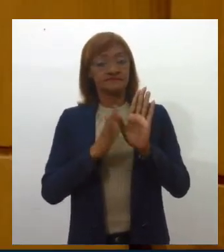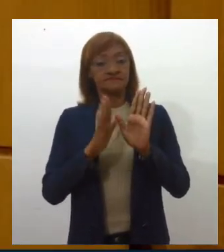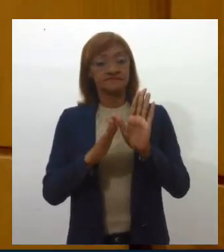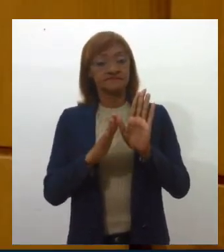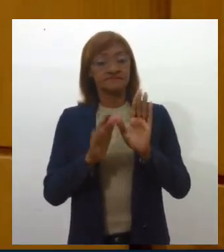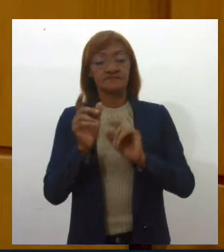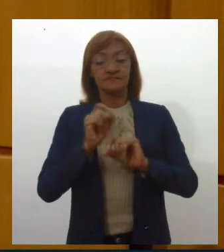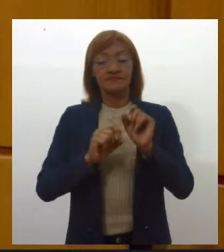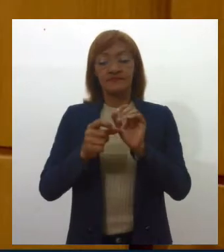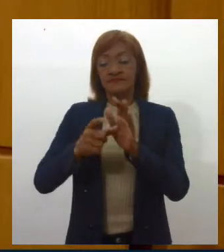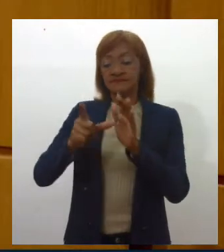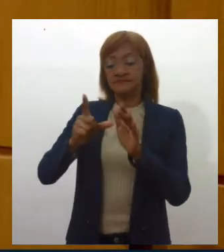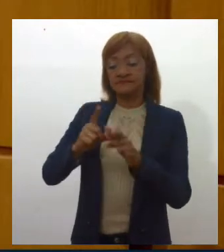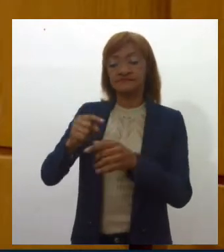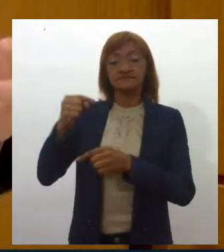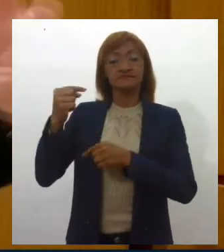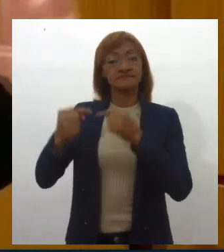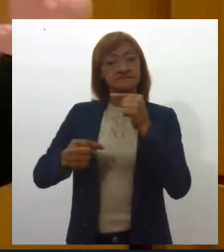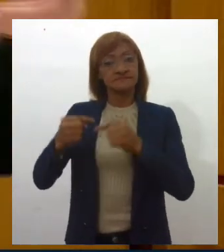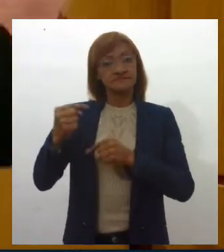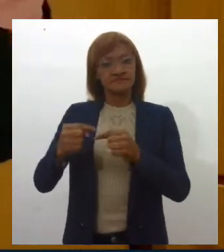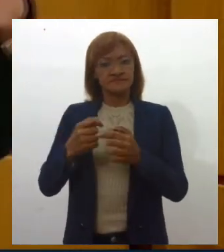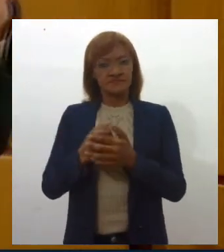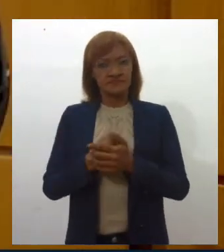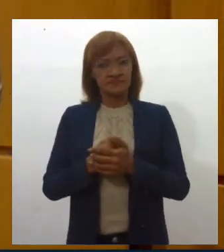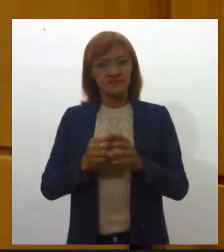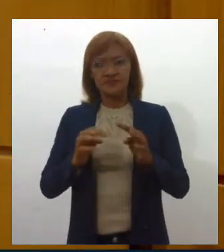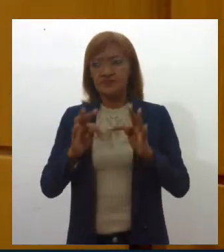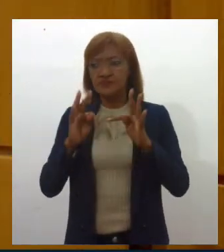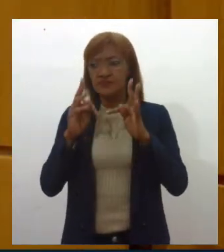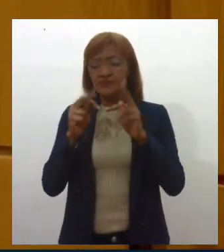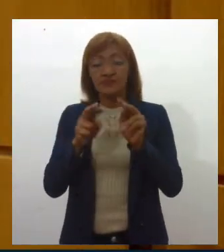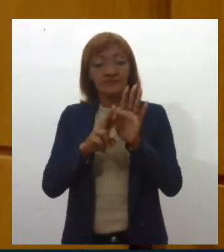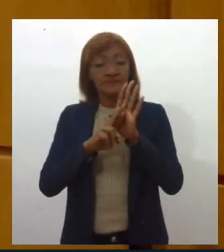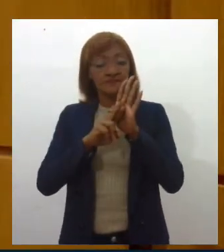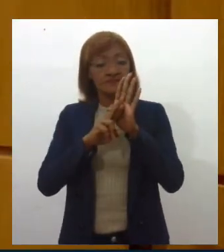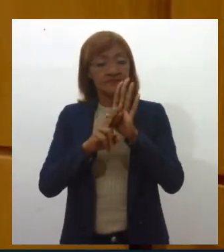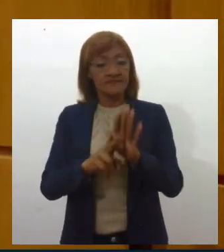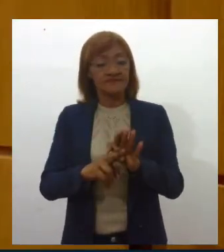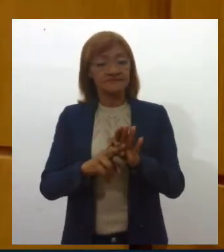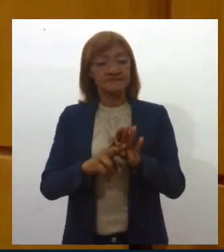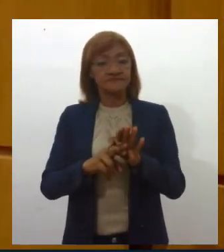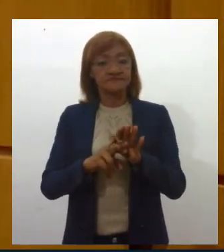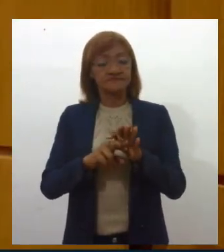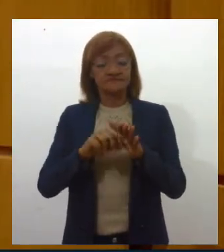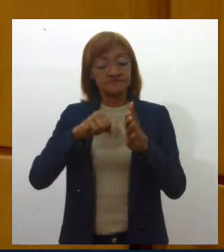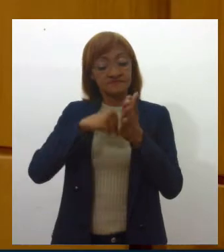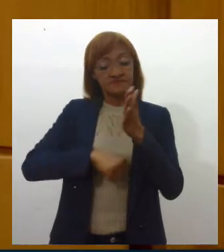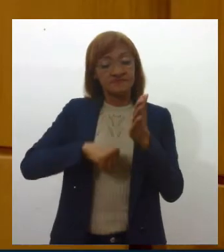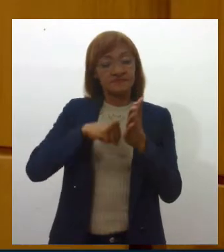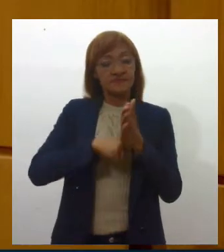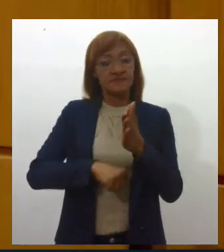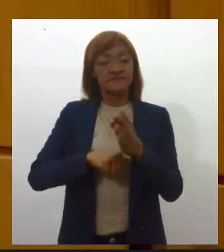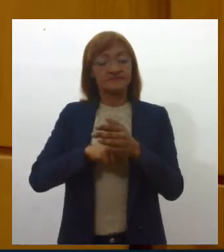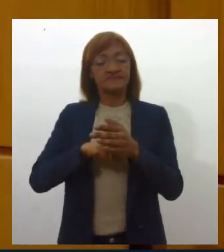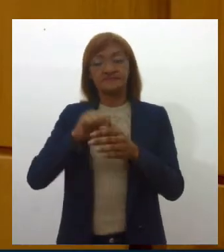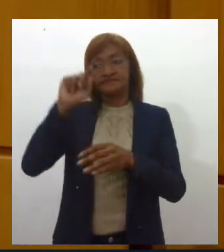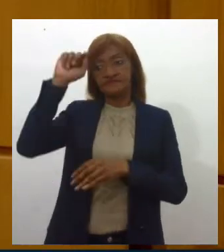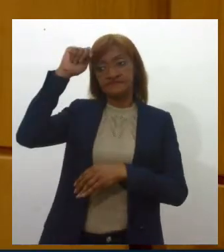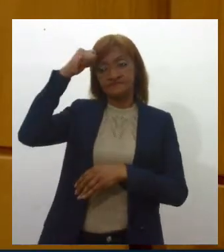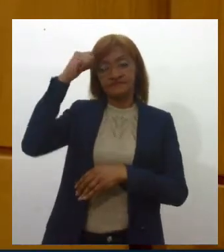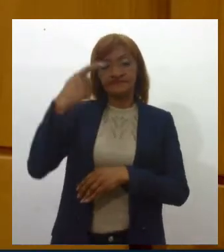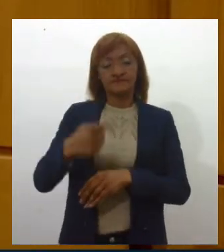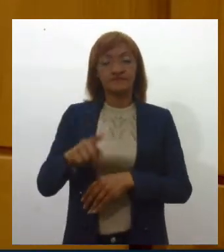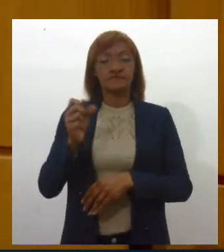uma discussão com amplo conjunto de representantes do movimento negro do estado de Sergipe, que me deram a honra de